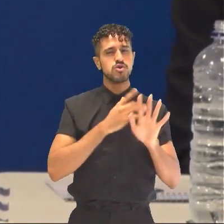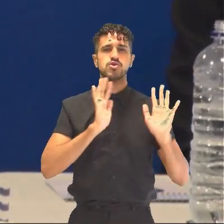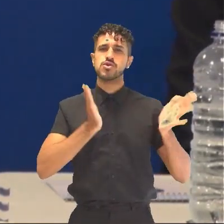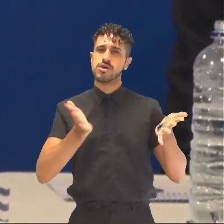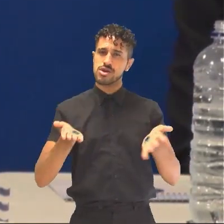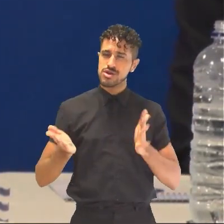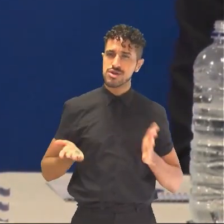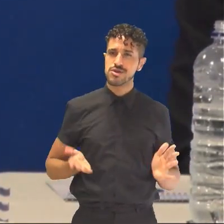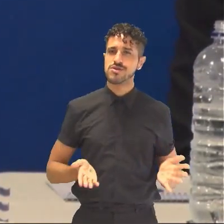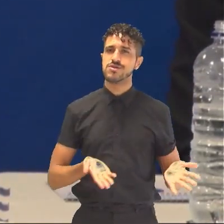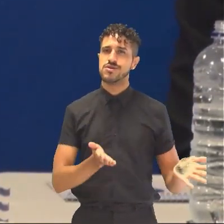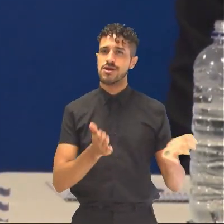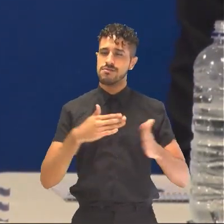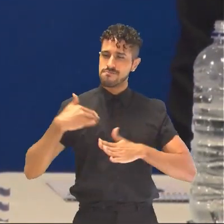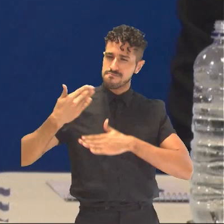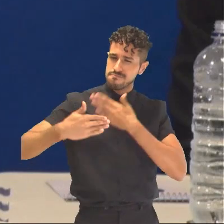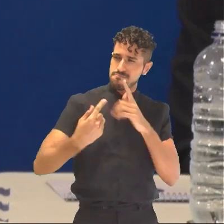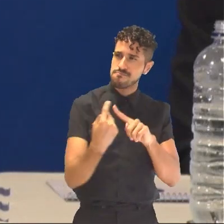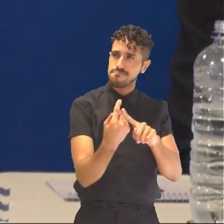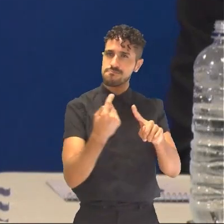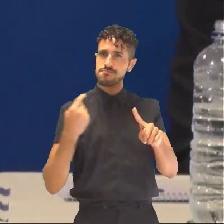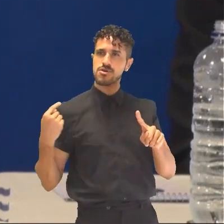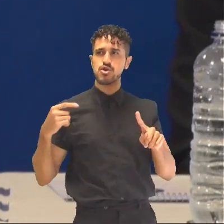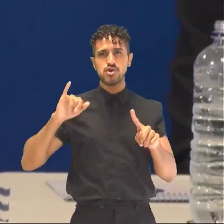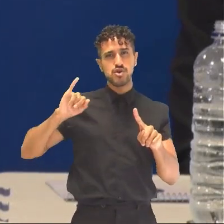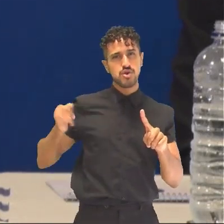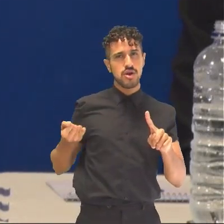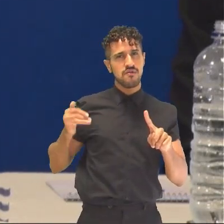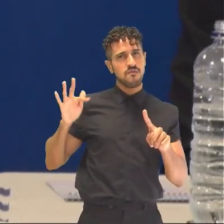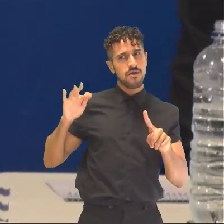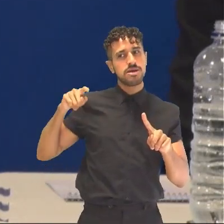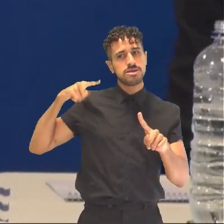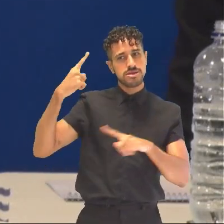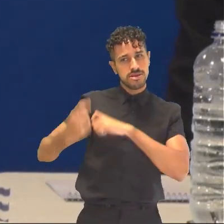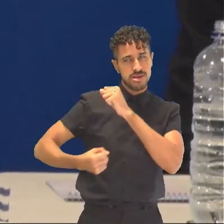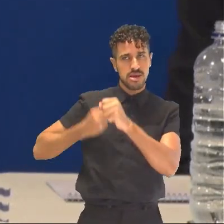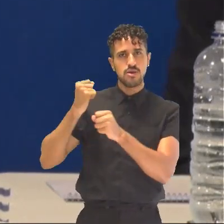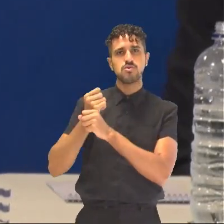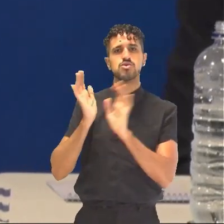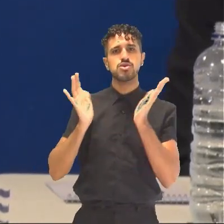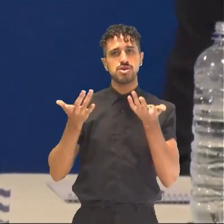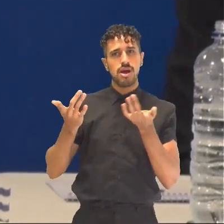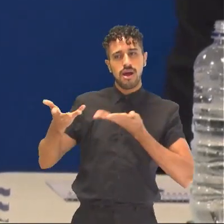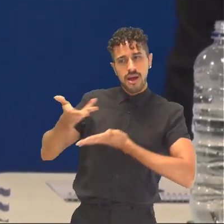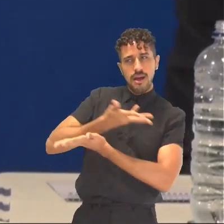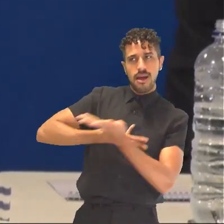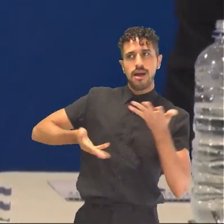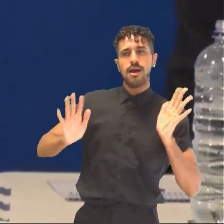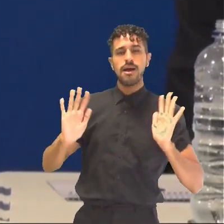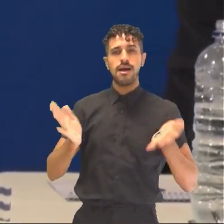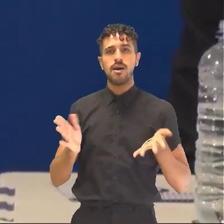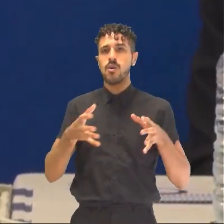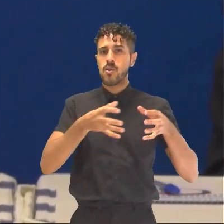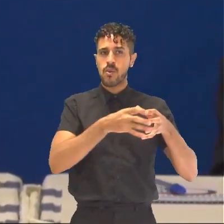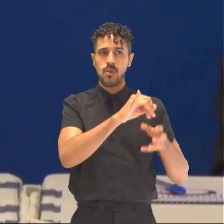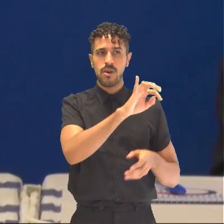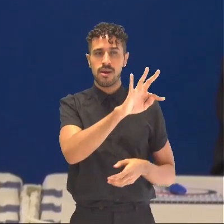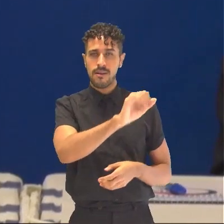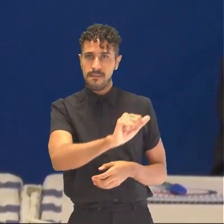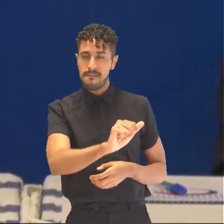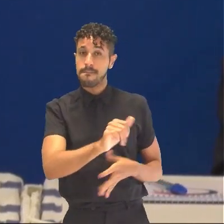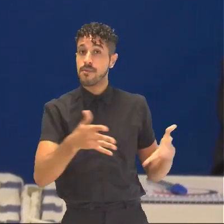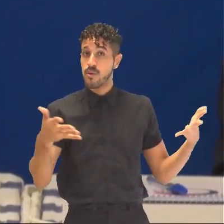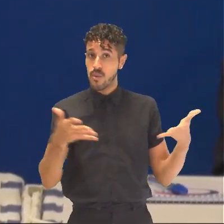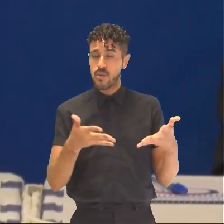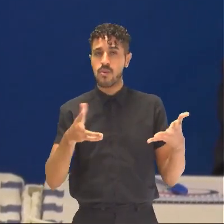está caminhando desde janeiro, fevereiro deste ano, né? Nós já tínhamos tratativas com a equipe do ITA e